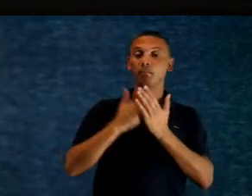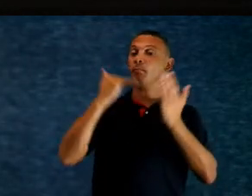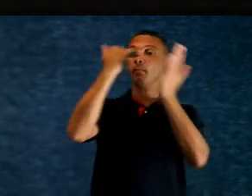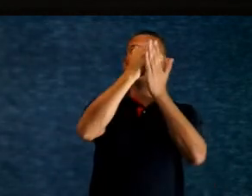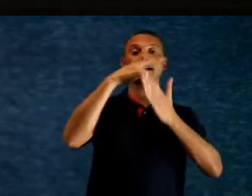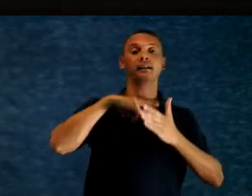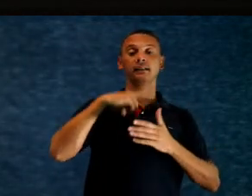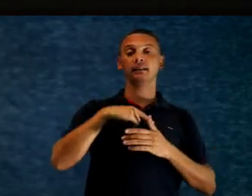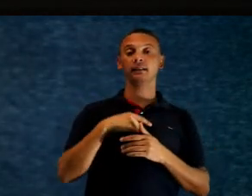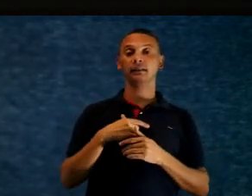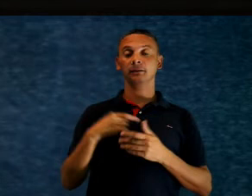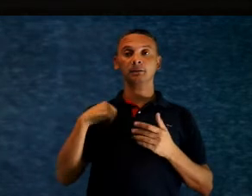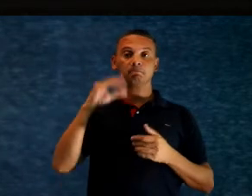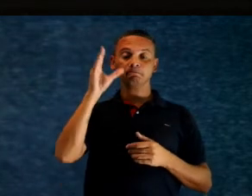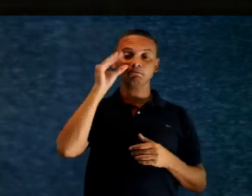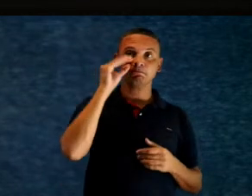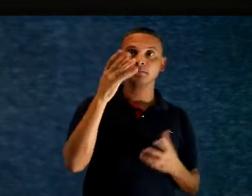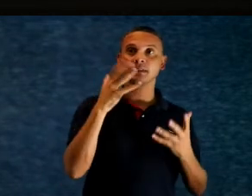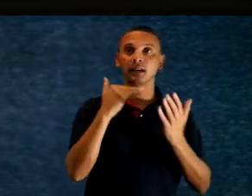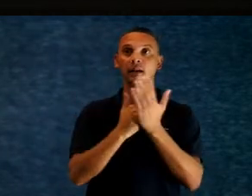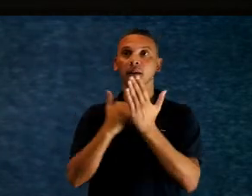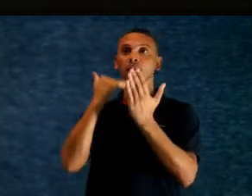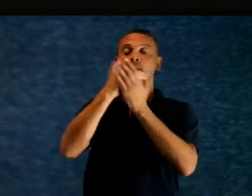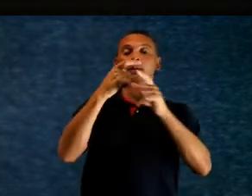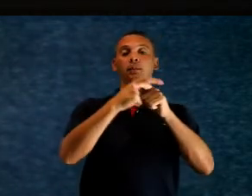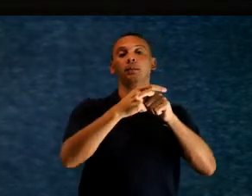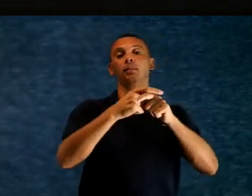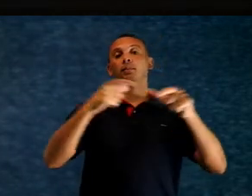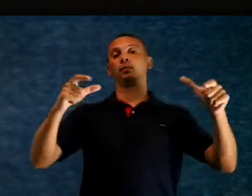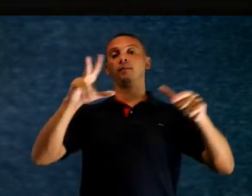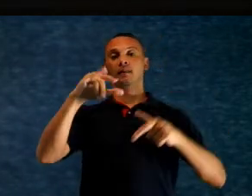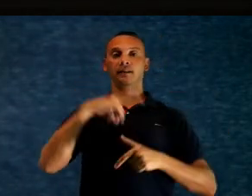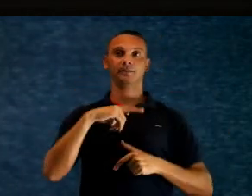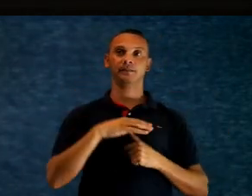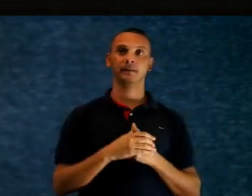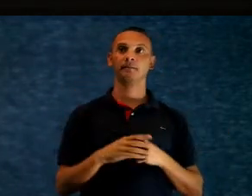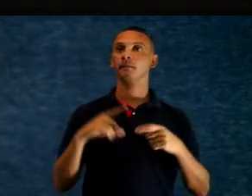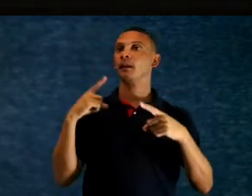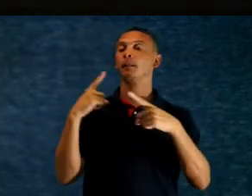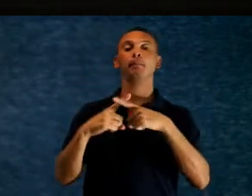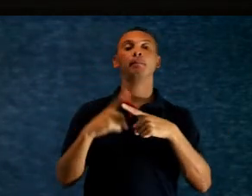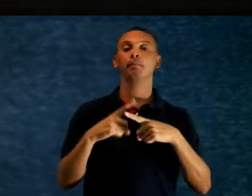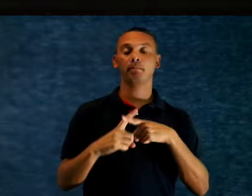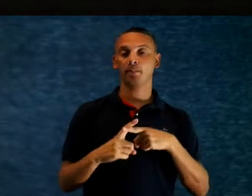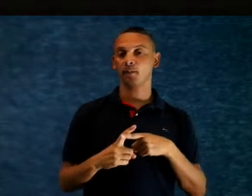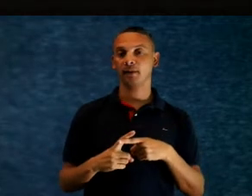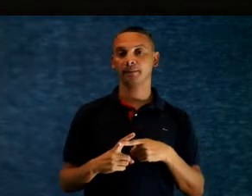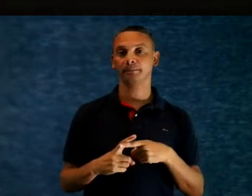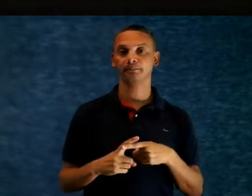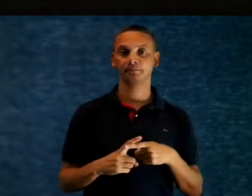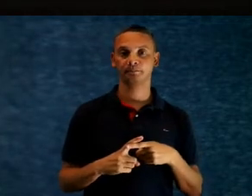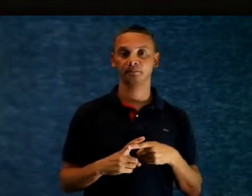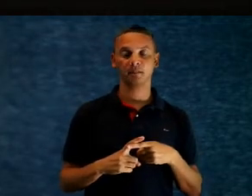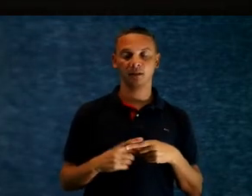perfeito. Quem não é conhecido não é admirado, não é amado. Né? As pessoas, para gostarem de Maria